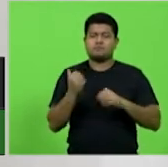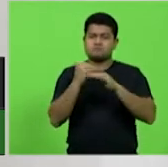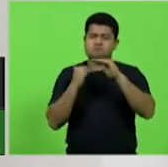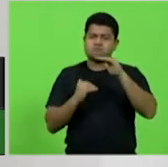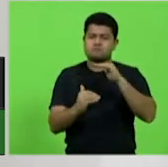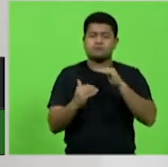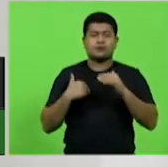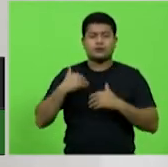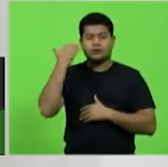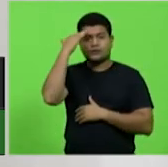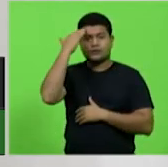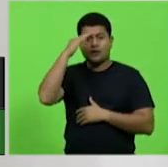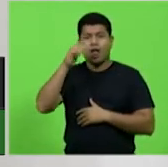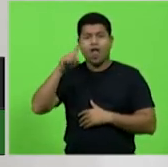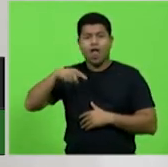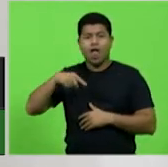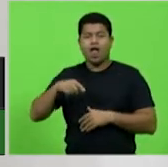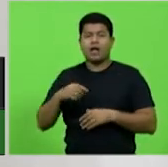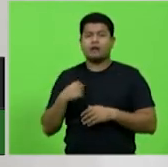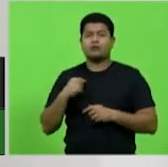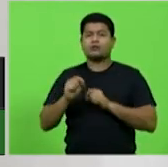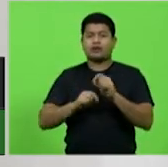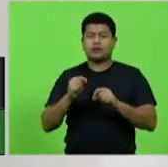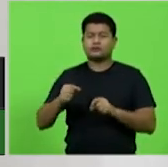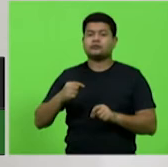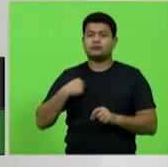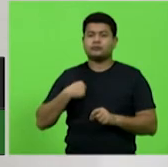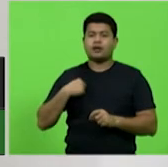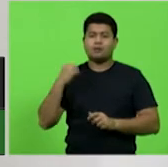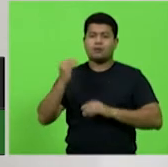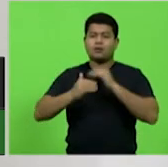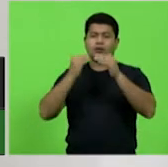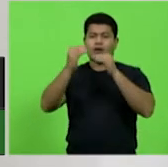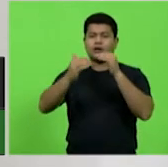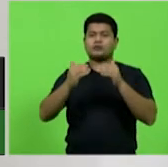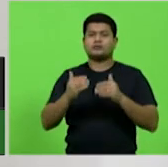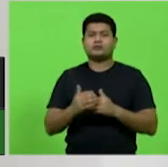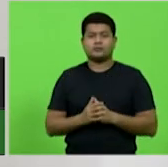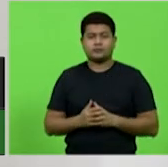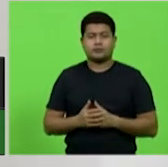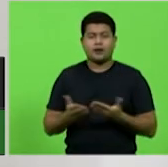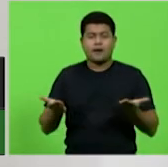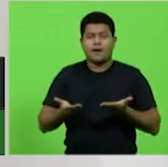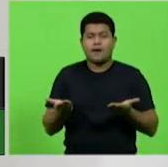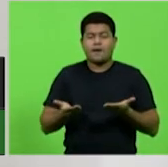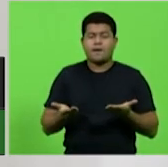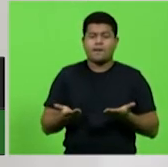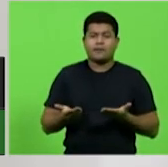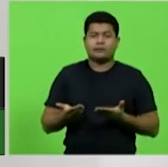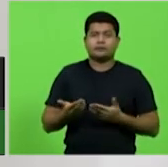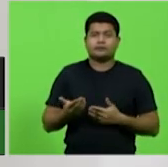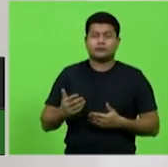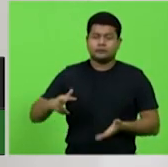é esse mais um passo para o meu amadurecimento. Nesse dia, eu venho à tribuna do parlamento